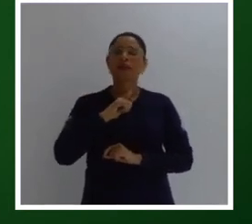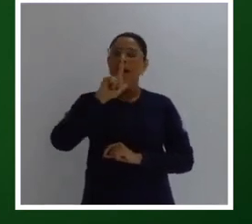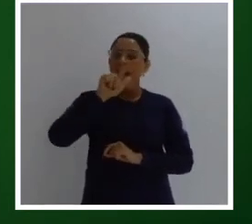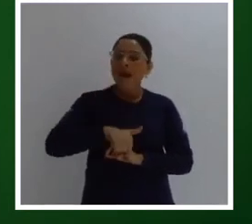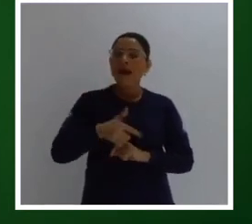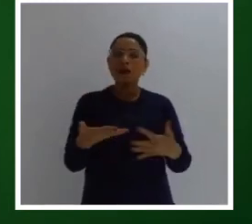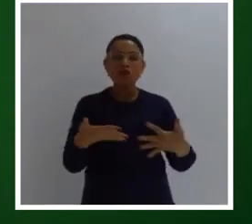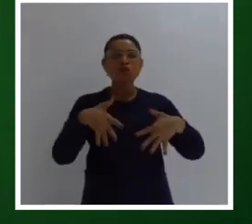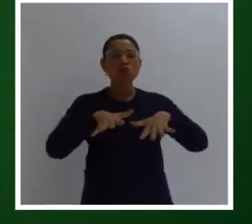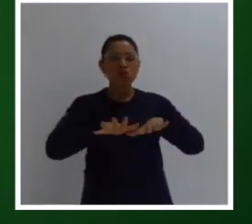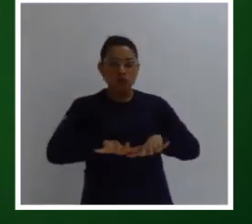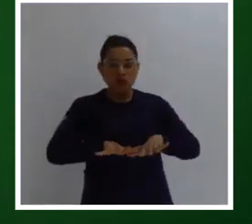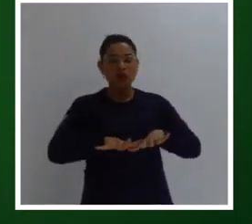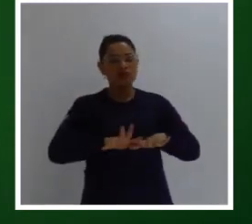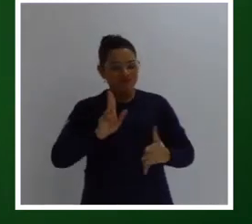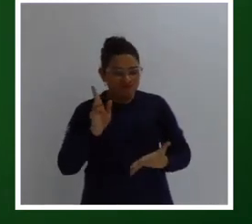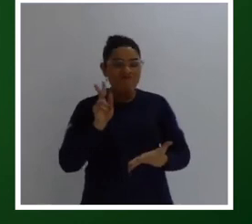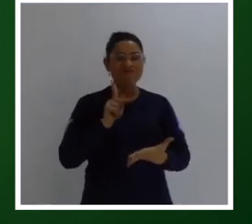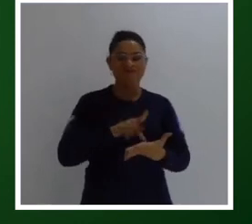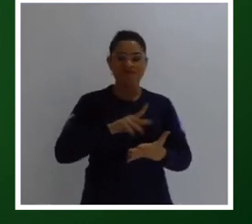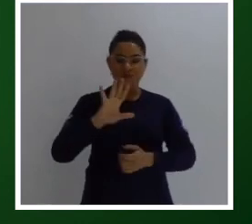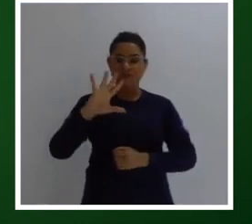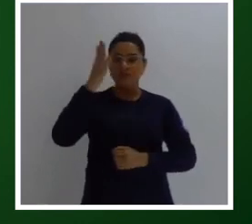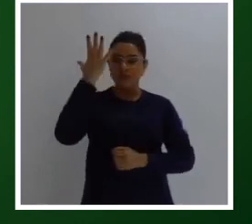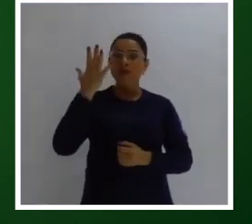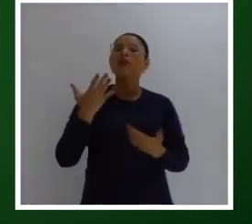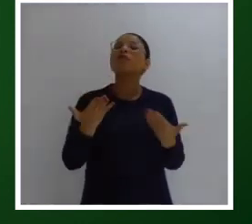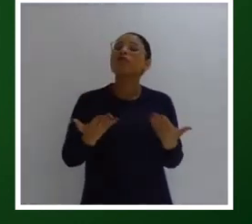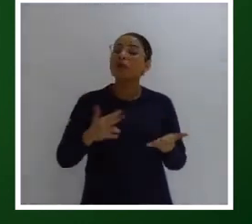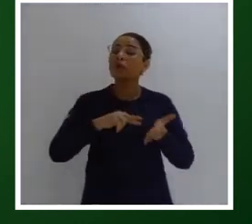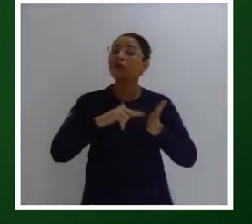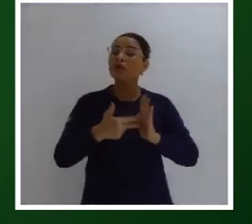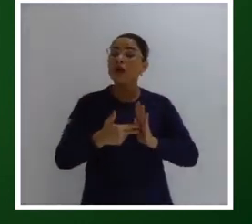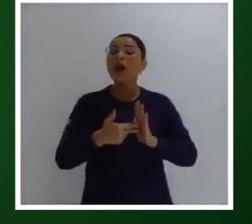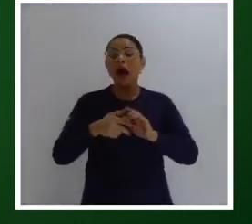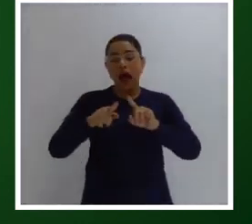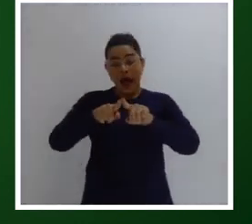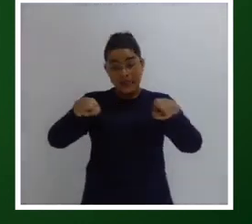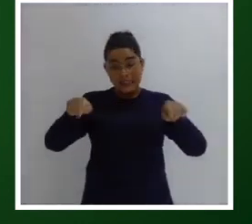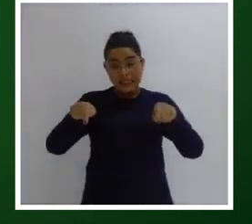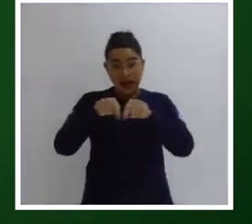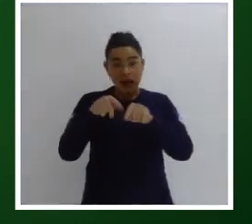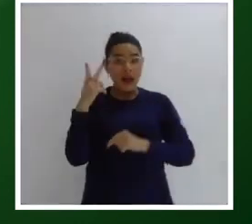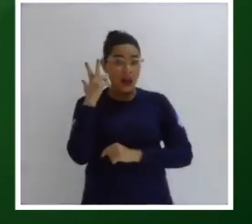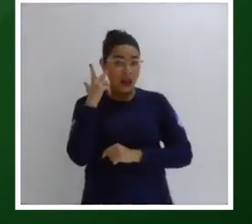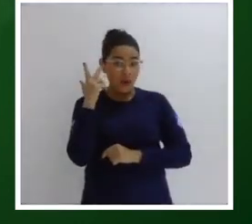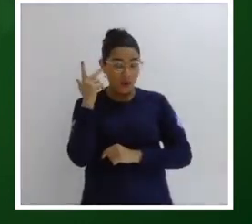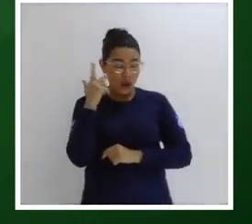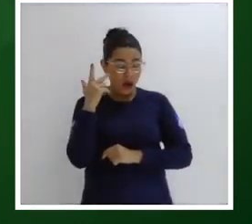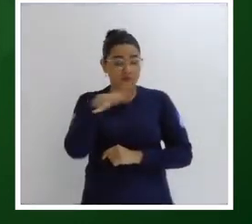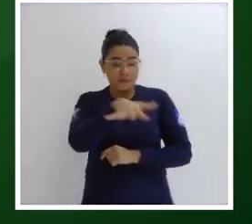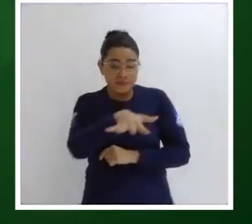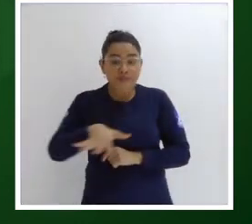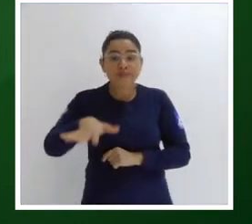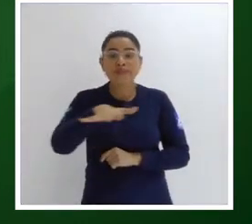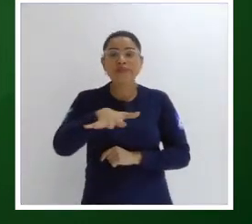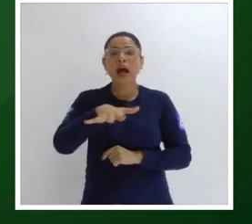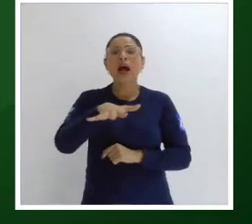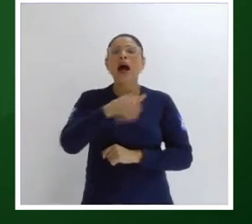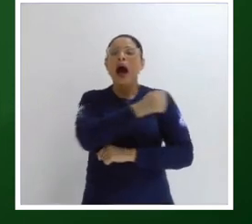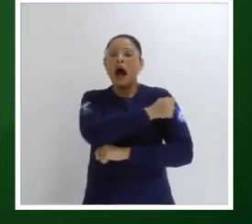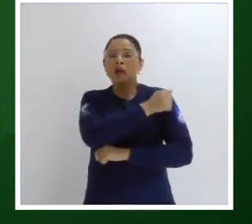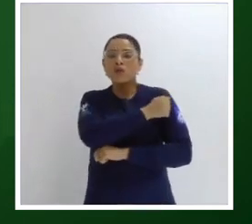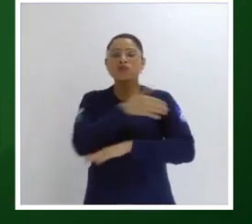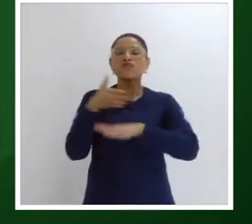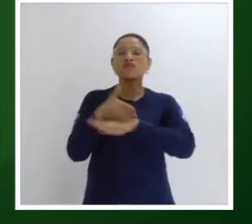inclusão propriamente dita ou seja os nossos alunos frequentando as salas regulares é interessante né